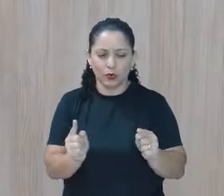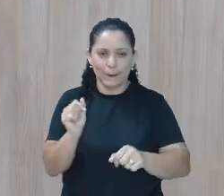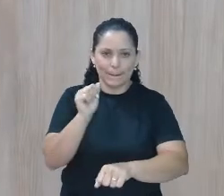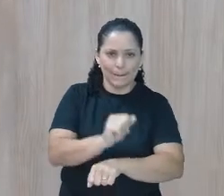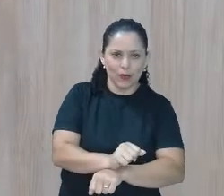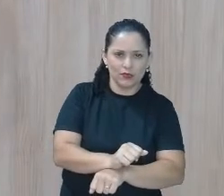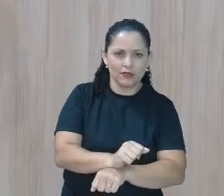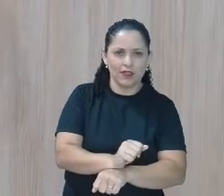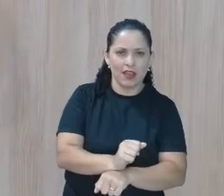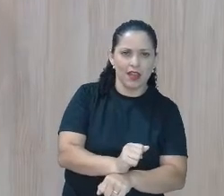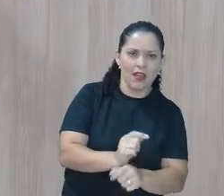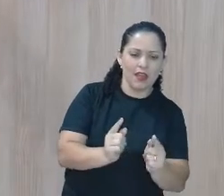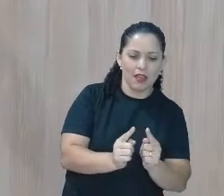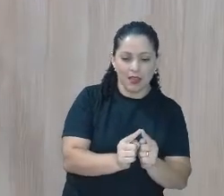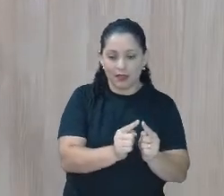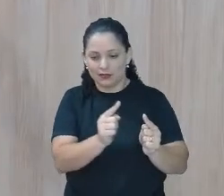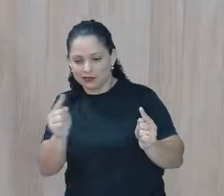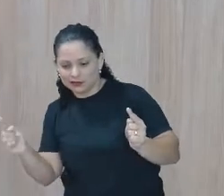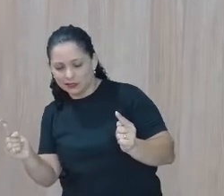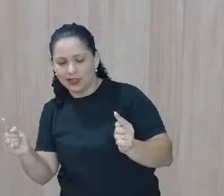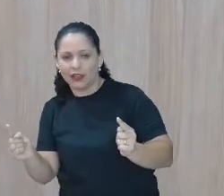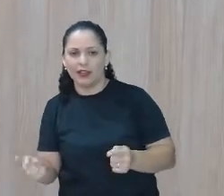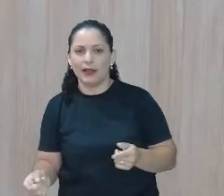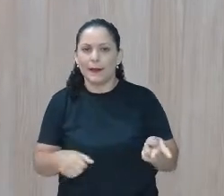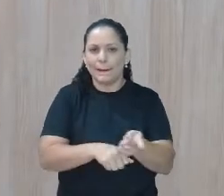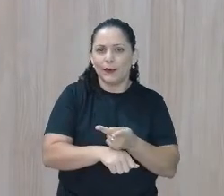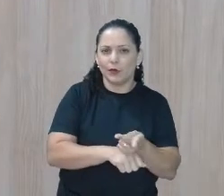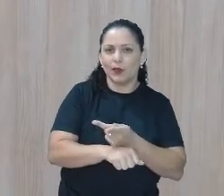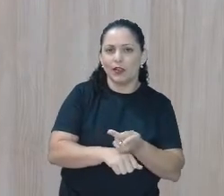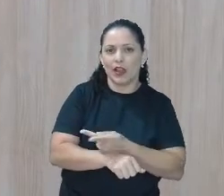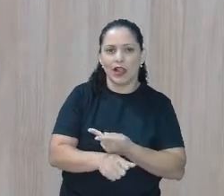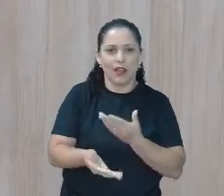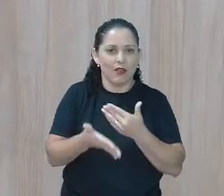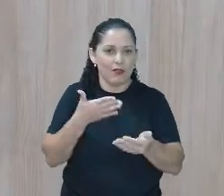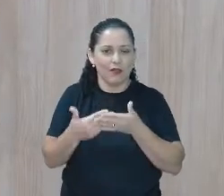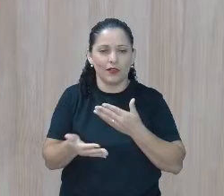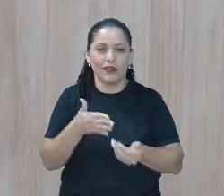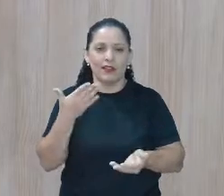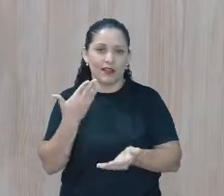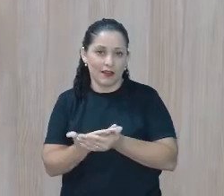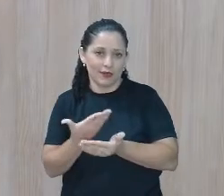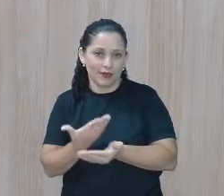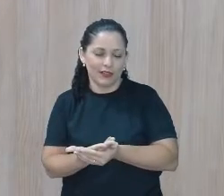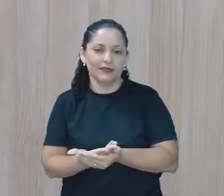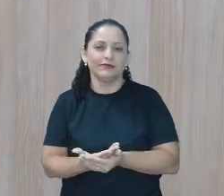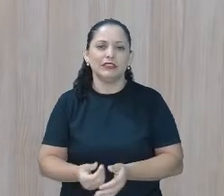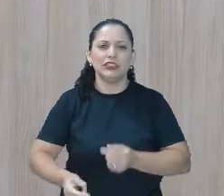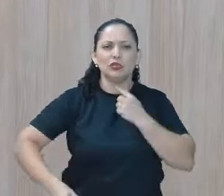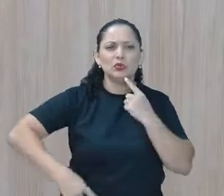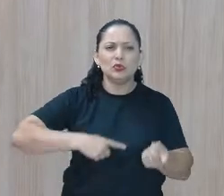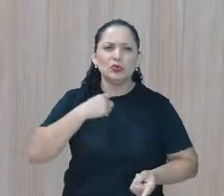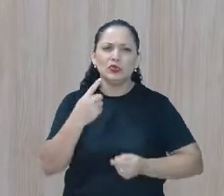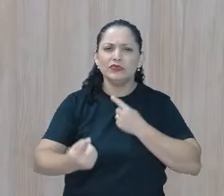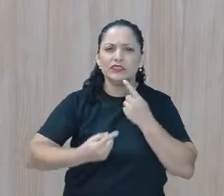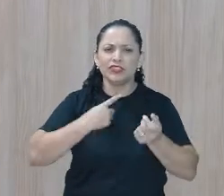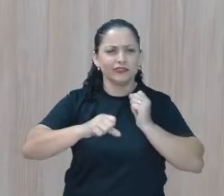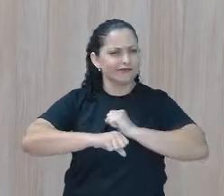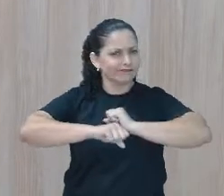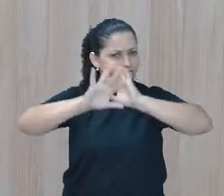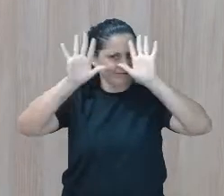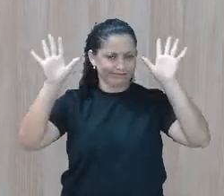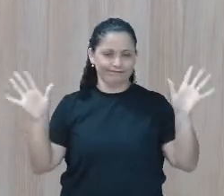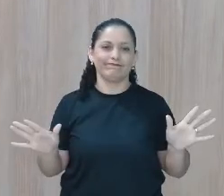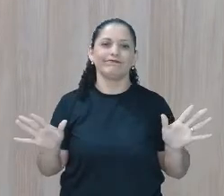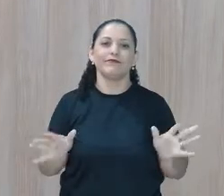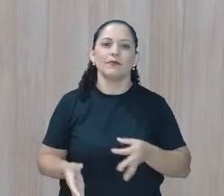você pode assistir a hora que você quiser, certo? Fazendo suas anotações e mandando as suas dúvidas também lá no